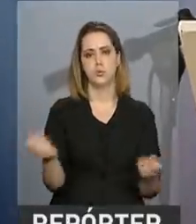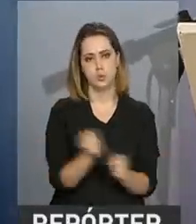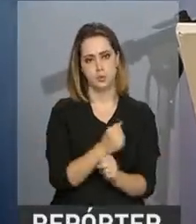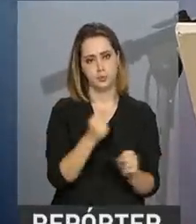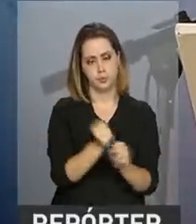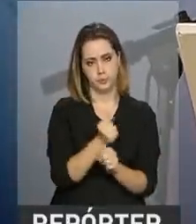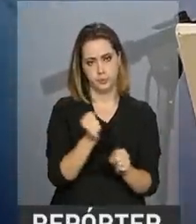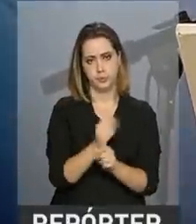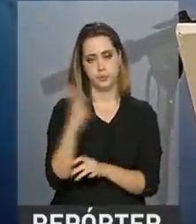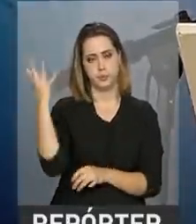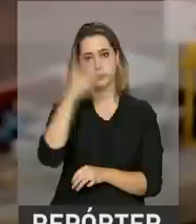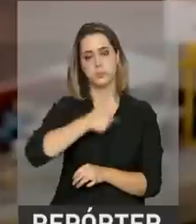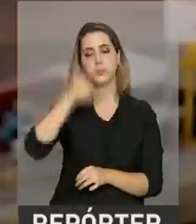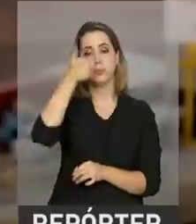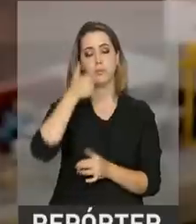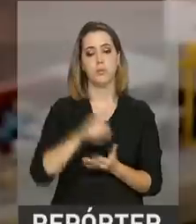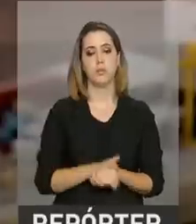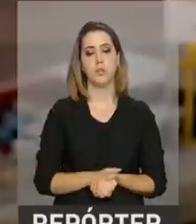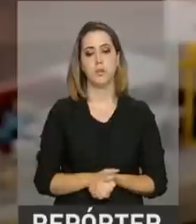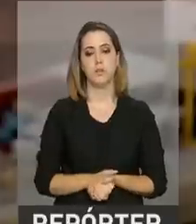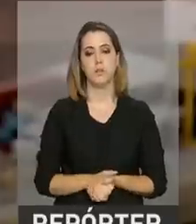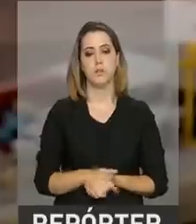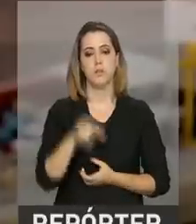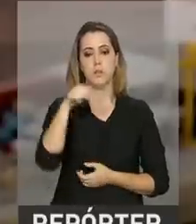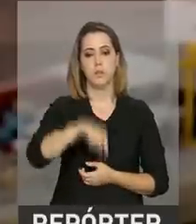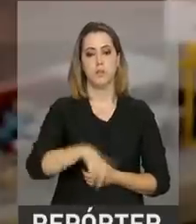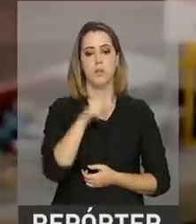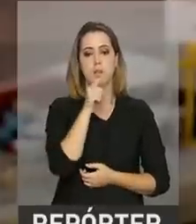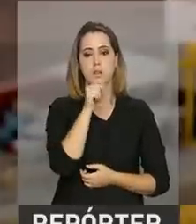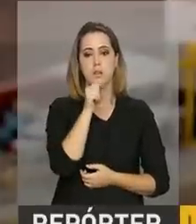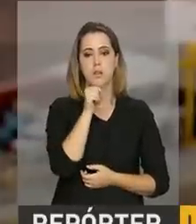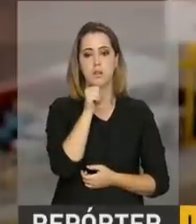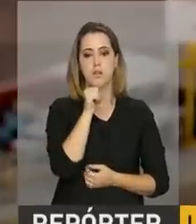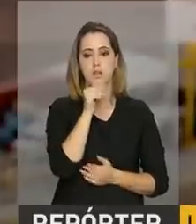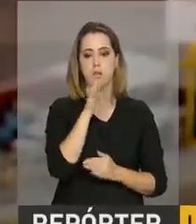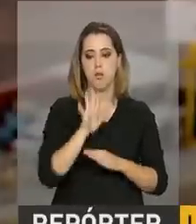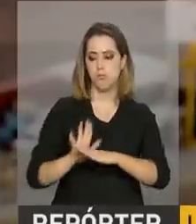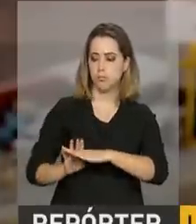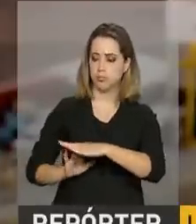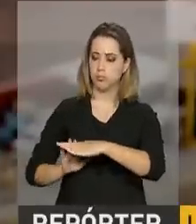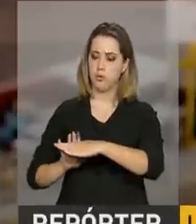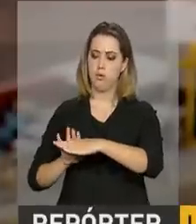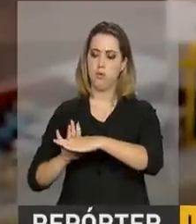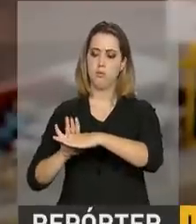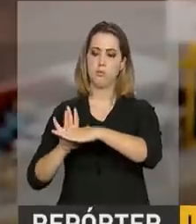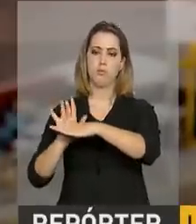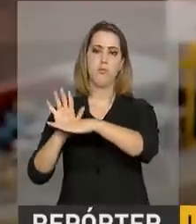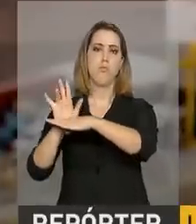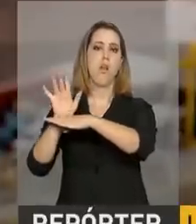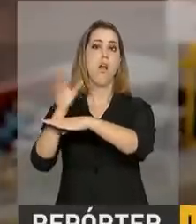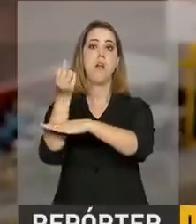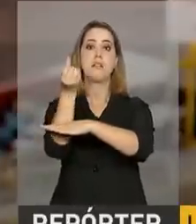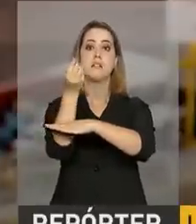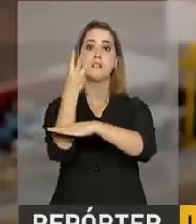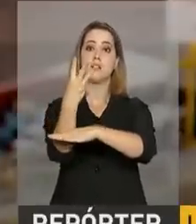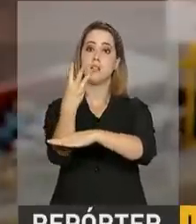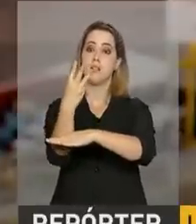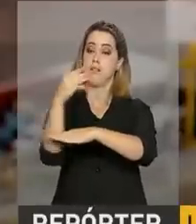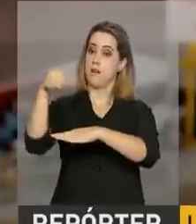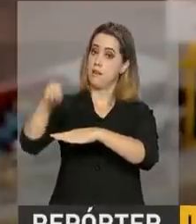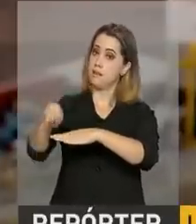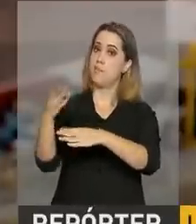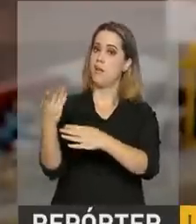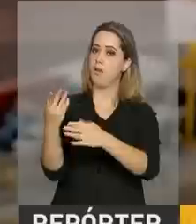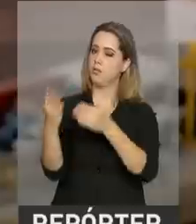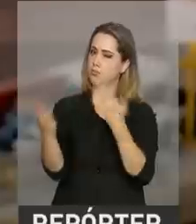obra extraordinária. Aqui a água do Velho Chico vai ser elevada a uma altura de 63 metros e meio, o